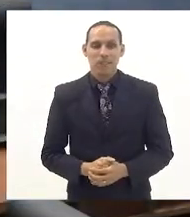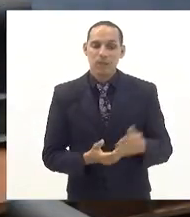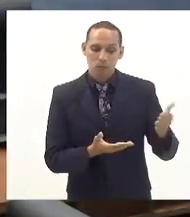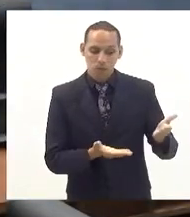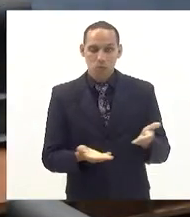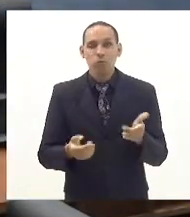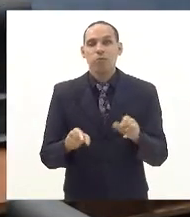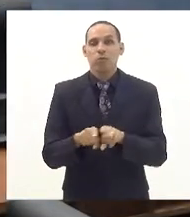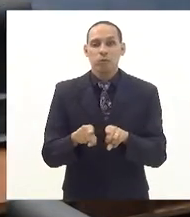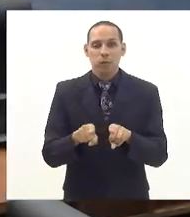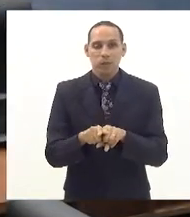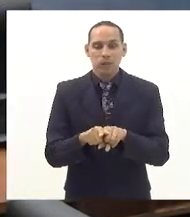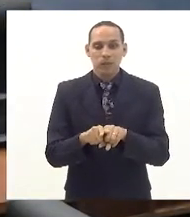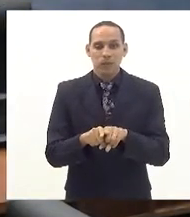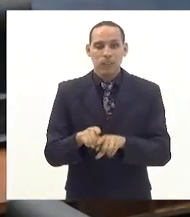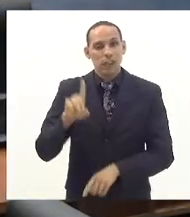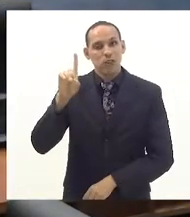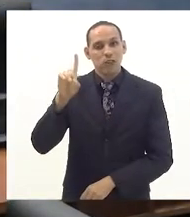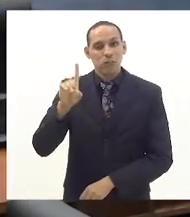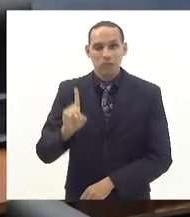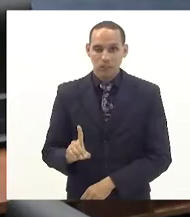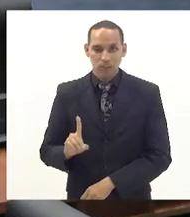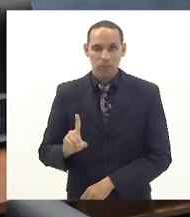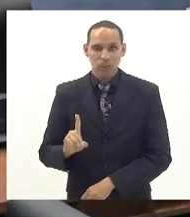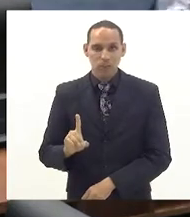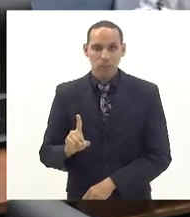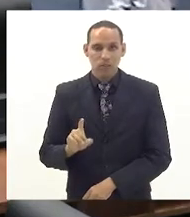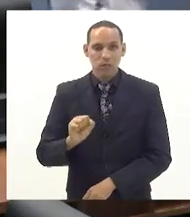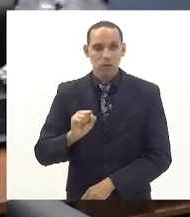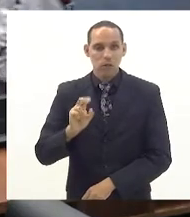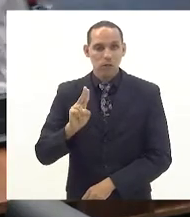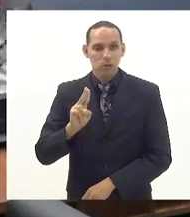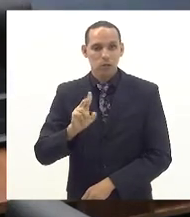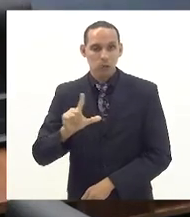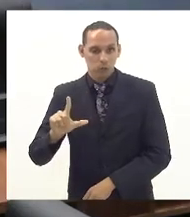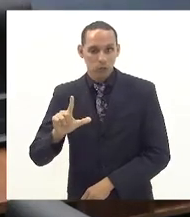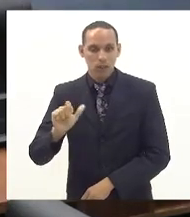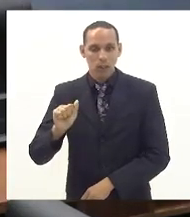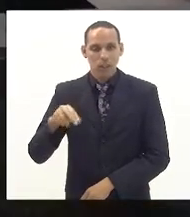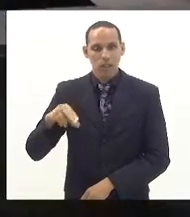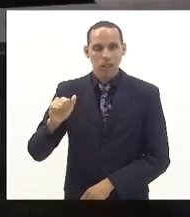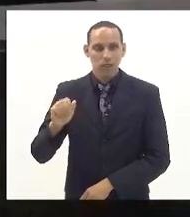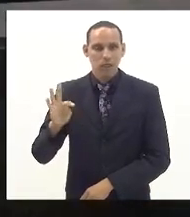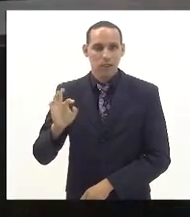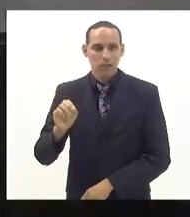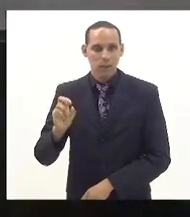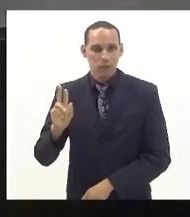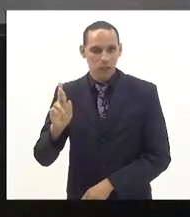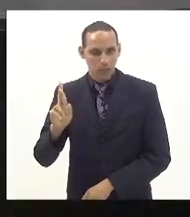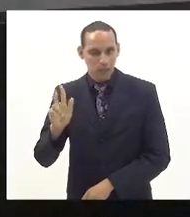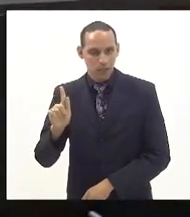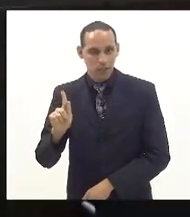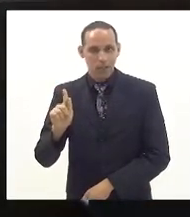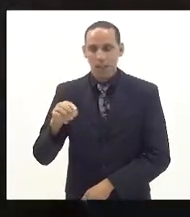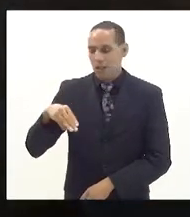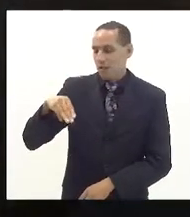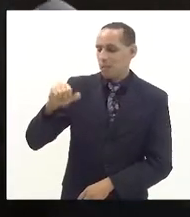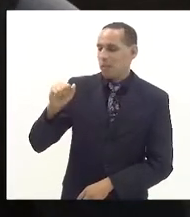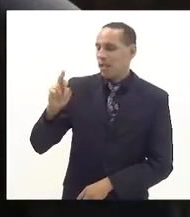Convidar também nossa diretora Sul da ANATORG, Maria Roberta Lopes